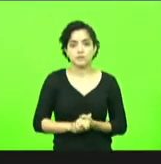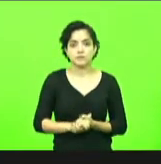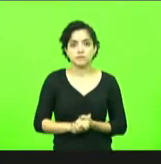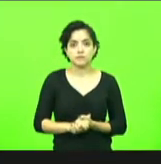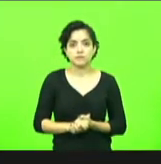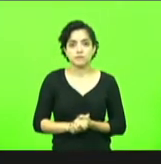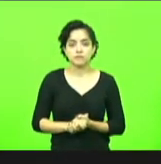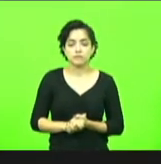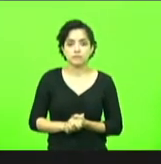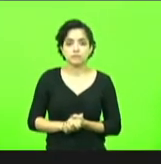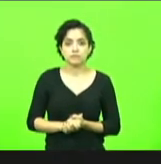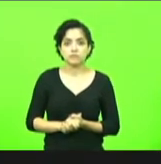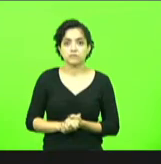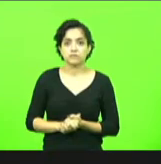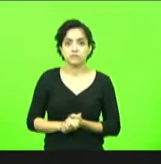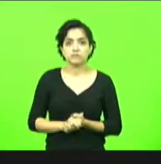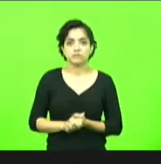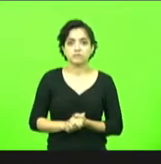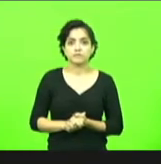Obrigado.